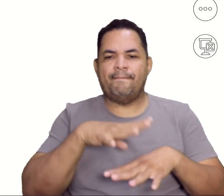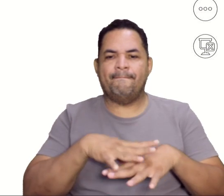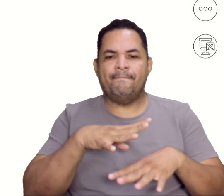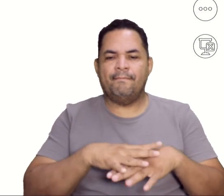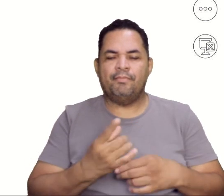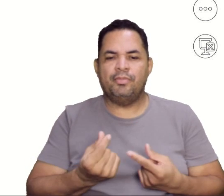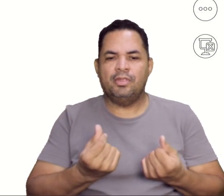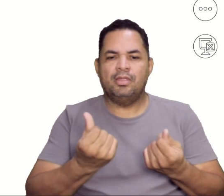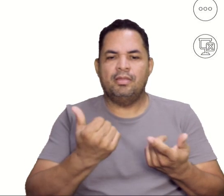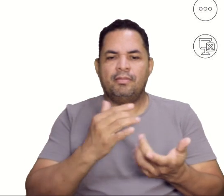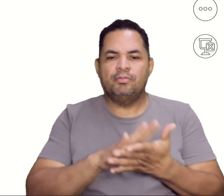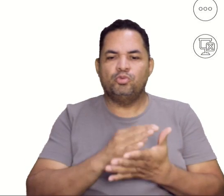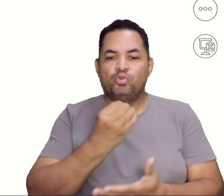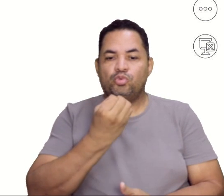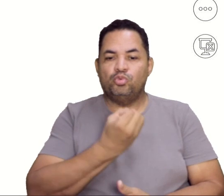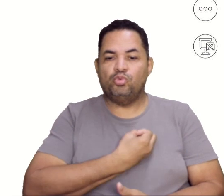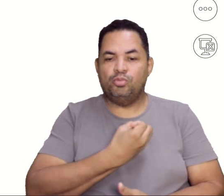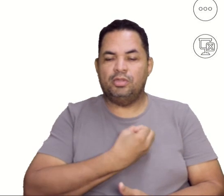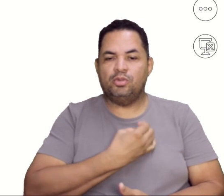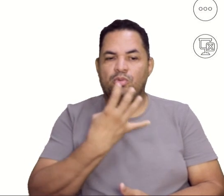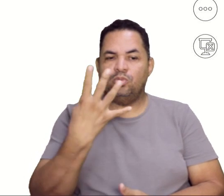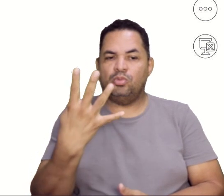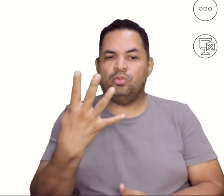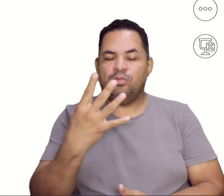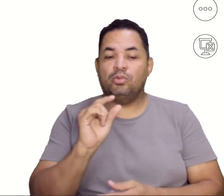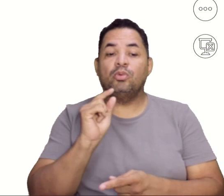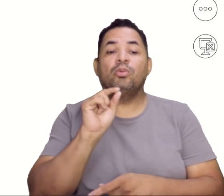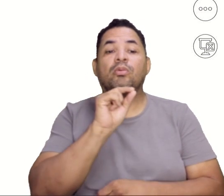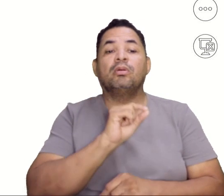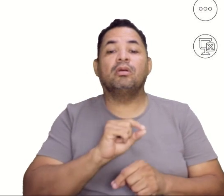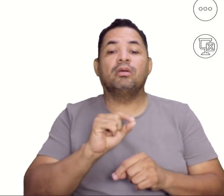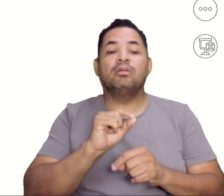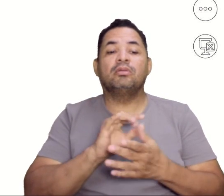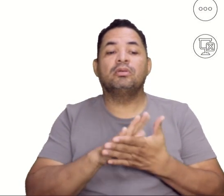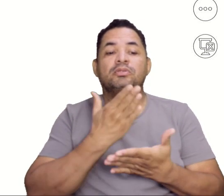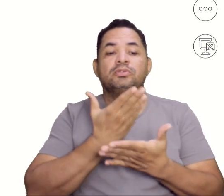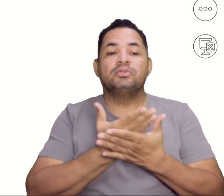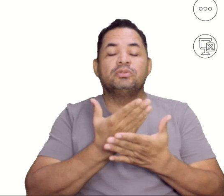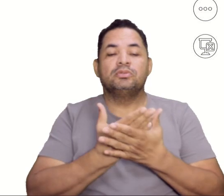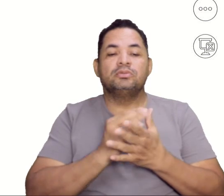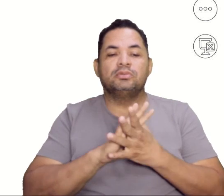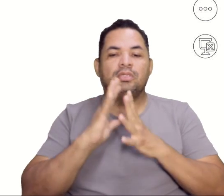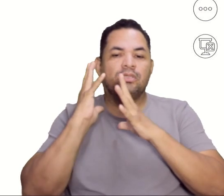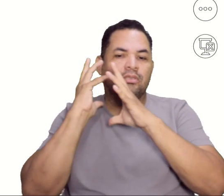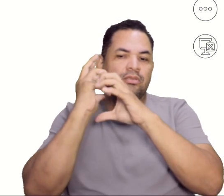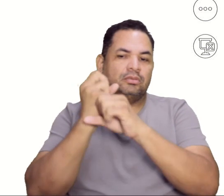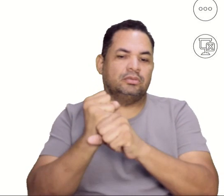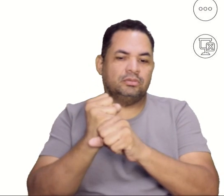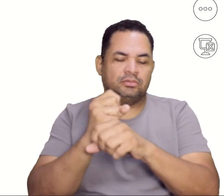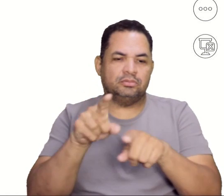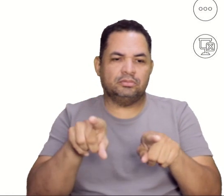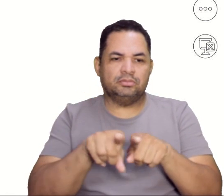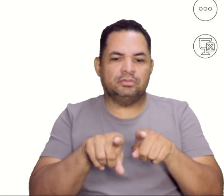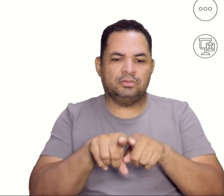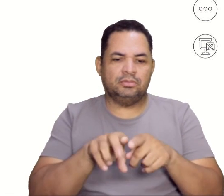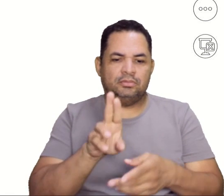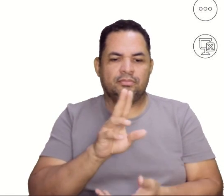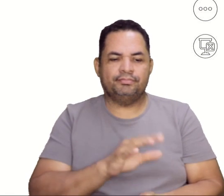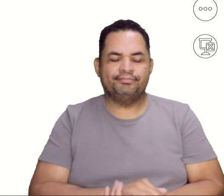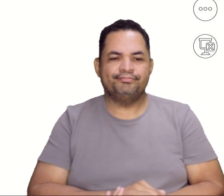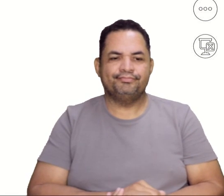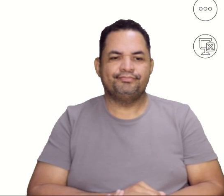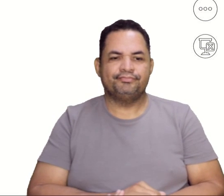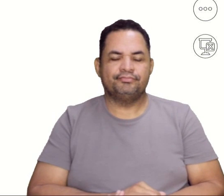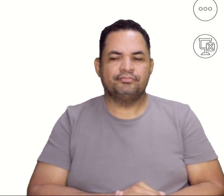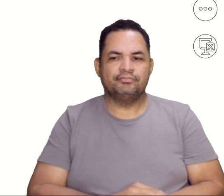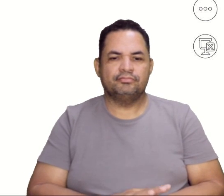parte qu né E que que a gente viu a gente fez uma revisão sobre alguns assuntos né E também aplicamos mas